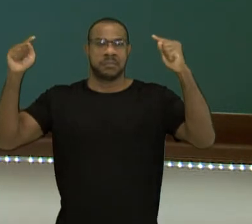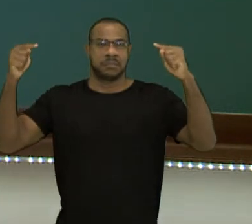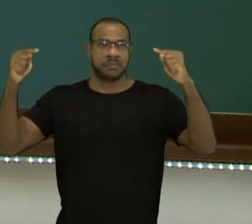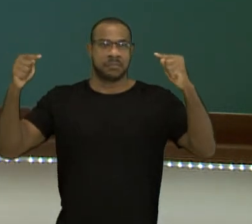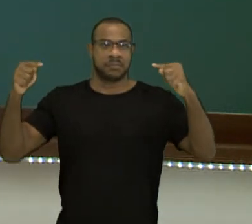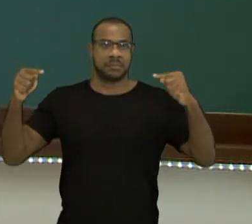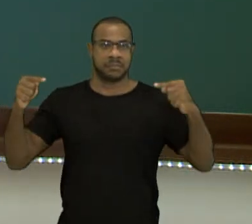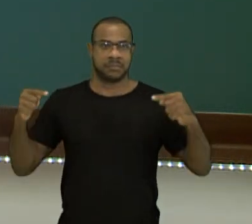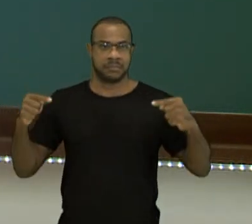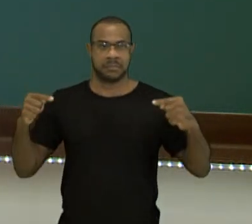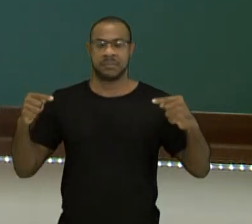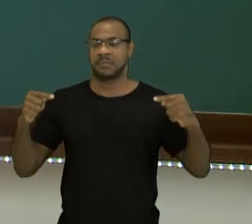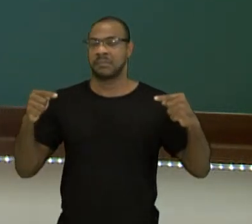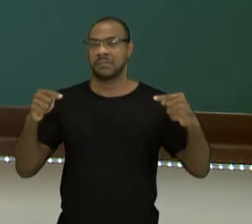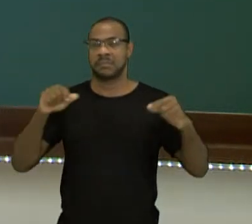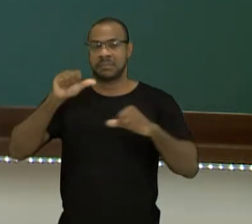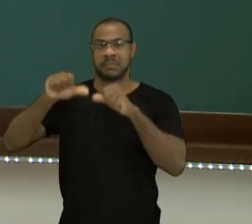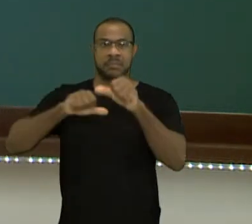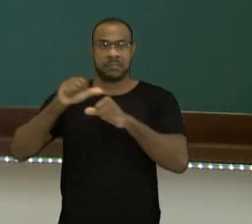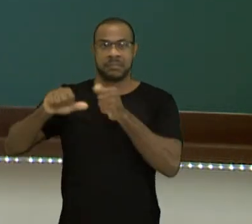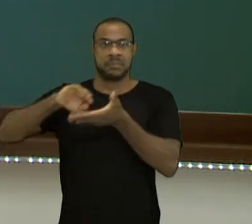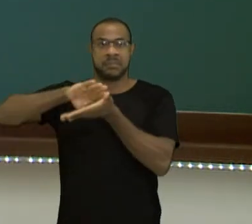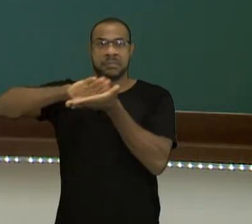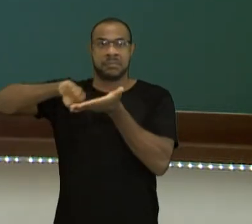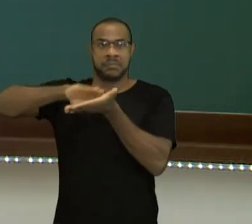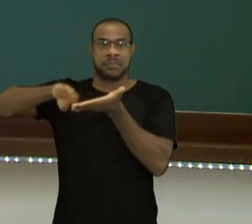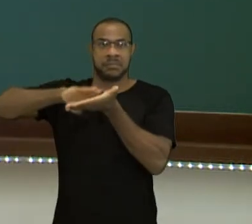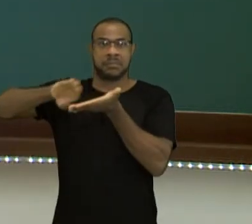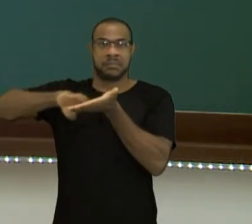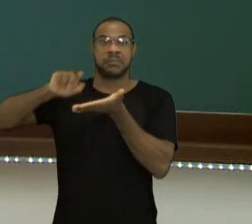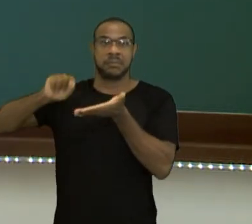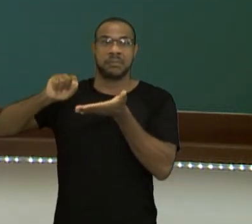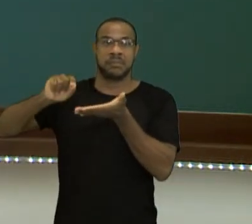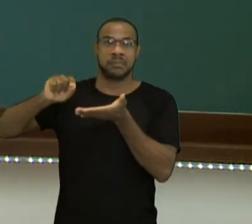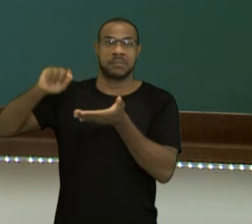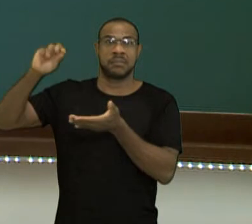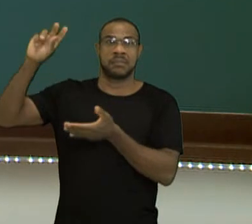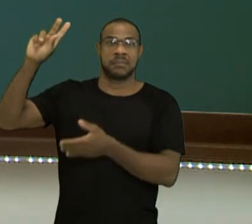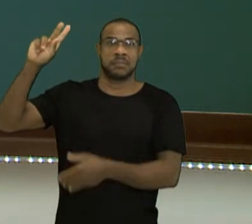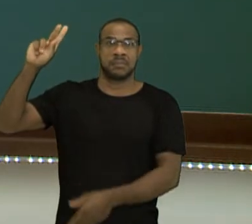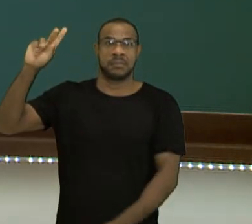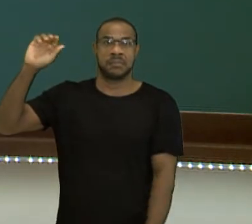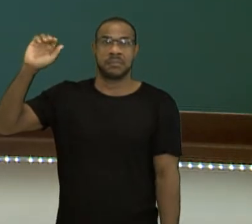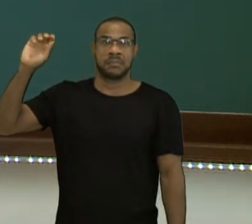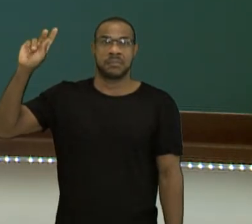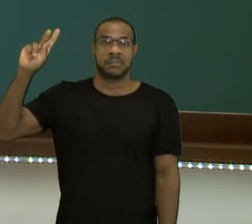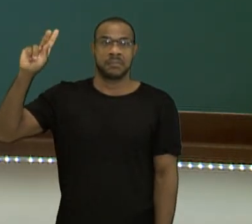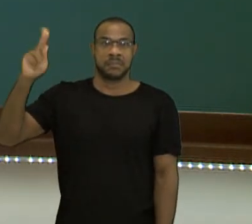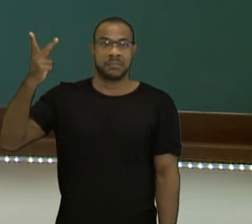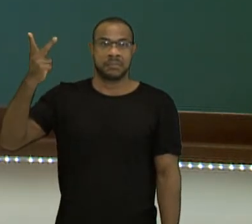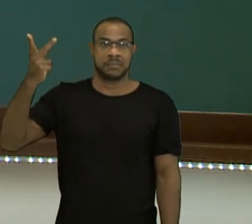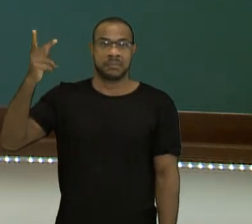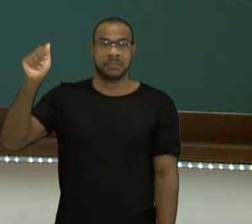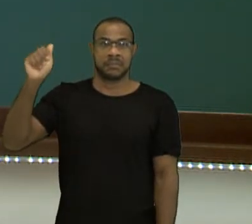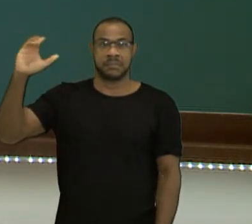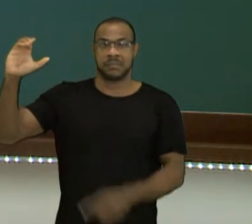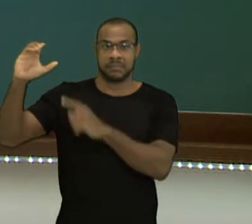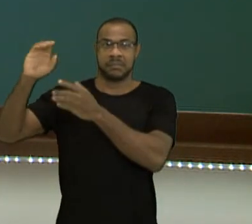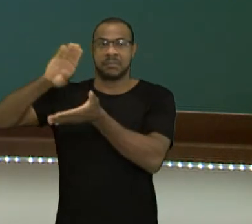haríamos, haríais, vosotros haríais e eles hariam. Verbo hacer é